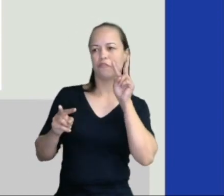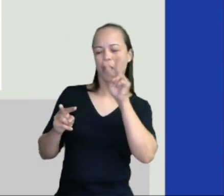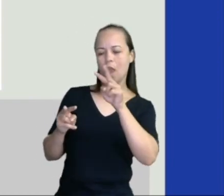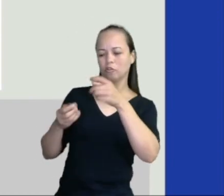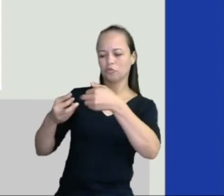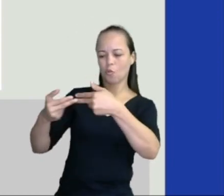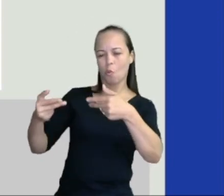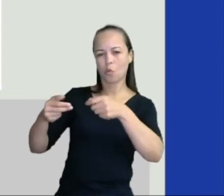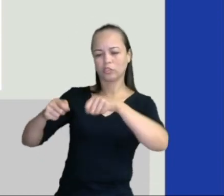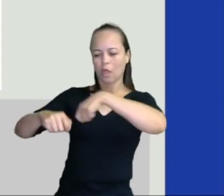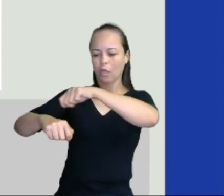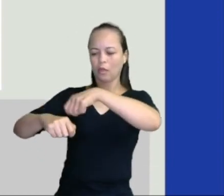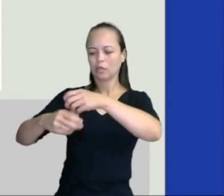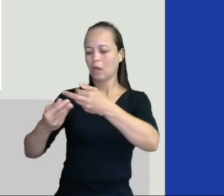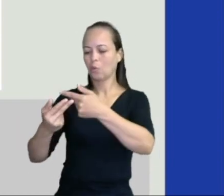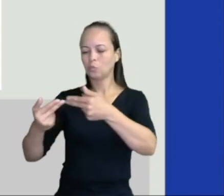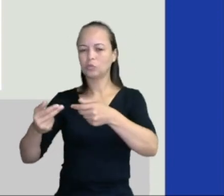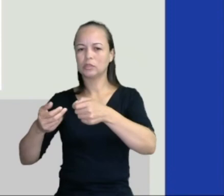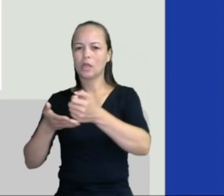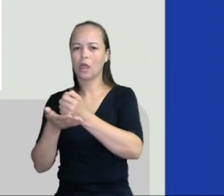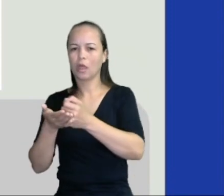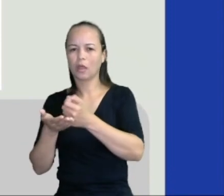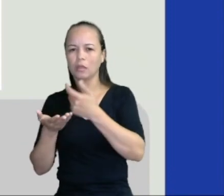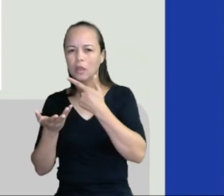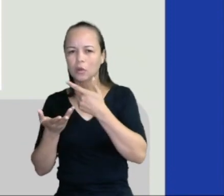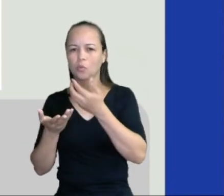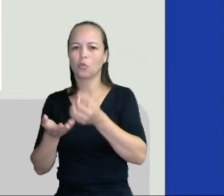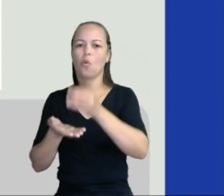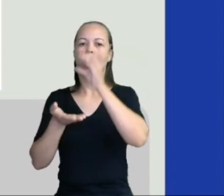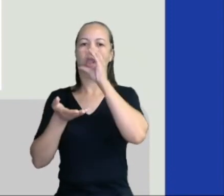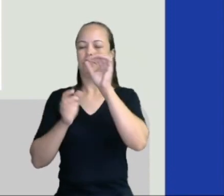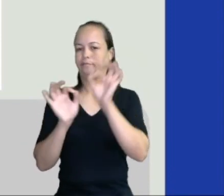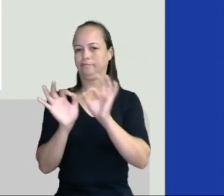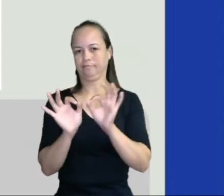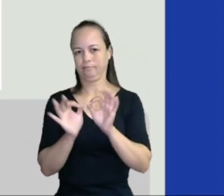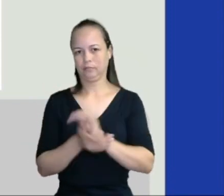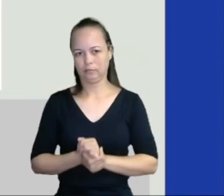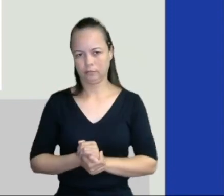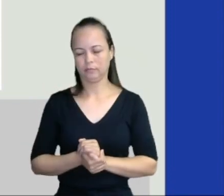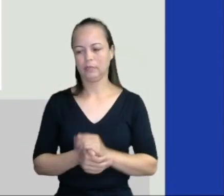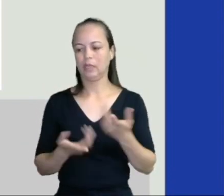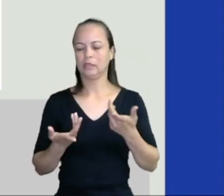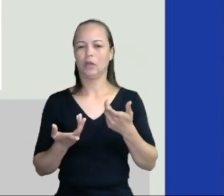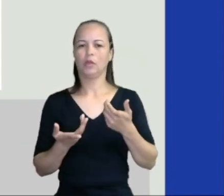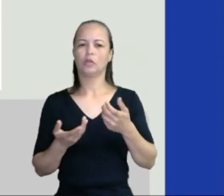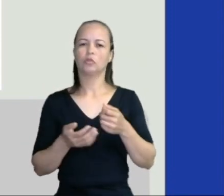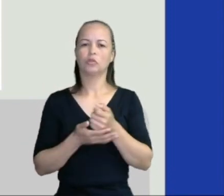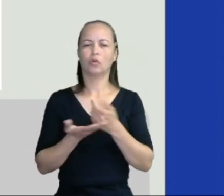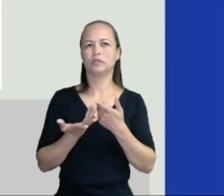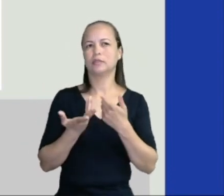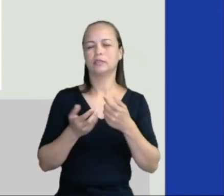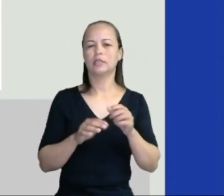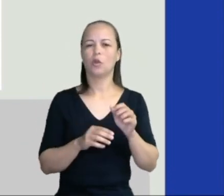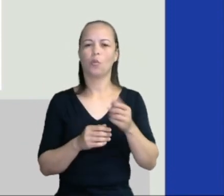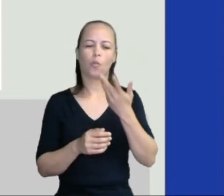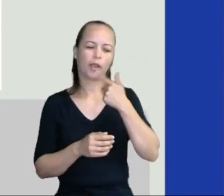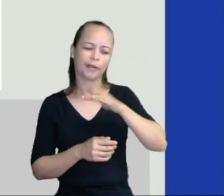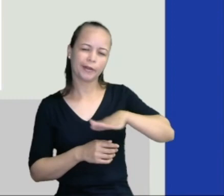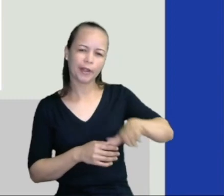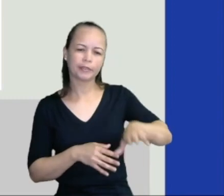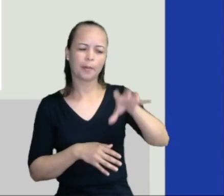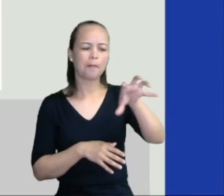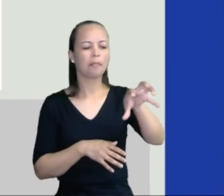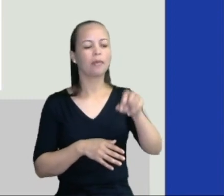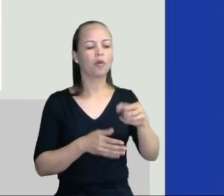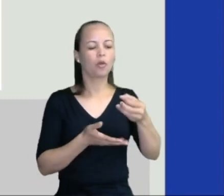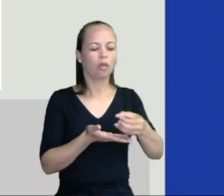sua saúde. E em caso de intoxicação, a criança, alguém bebeu alguma coisa que não era para beber. O